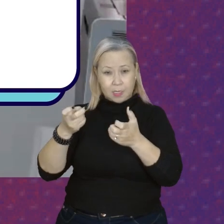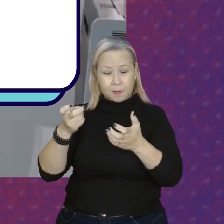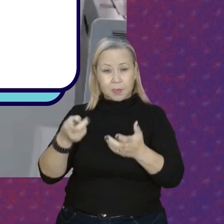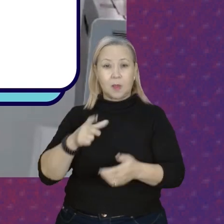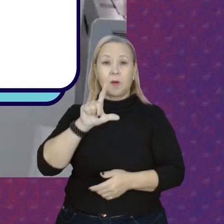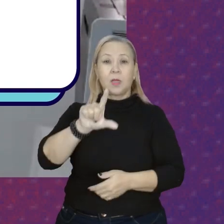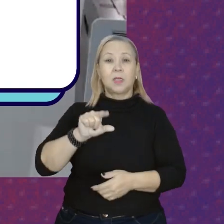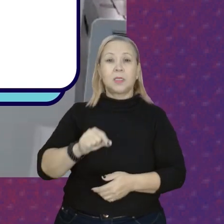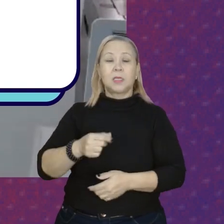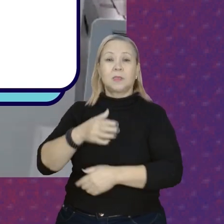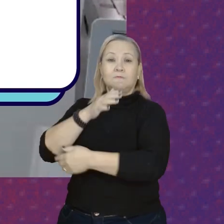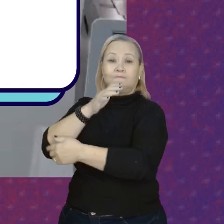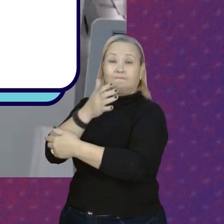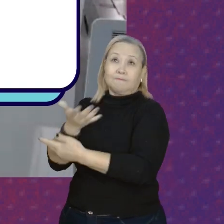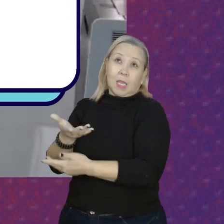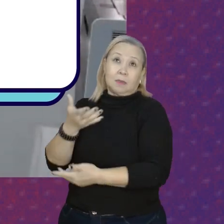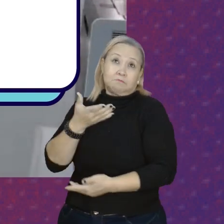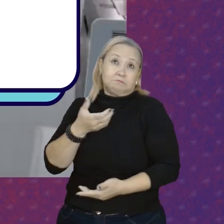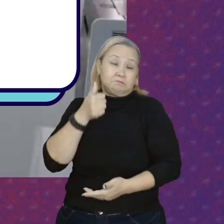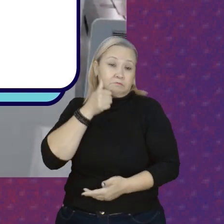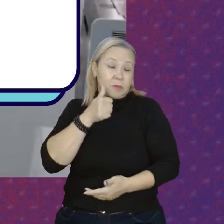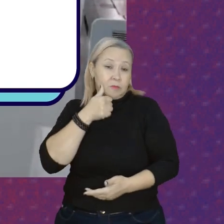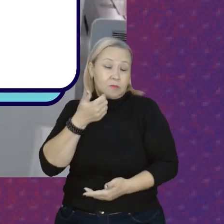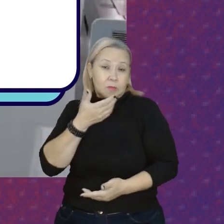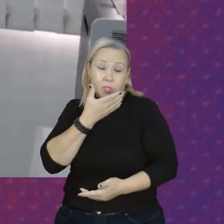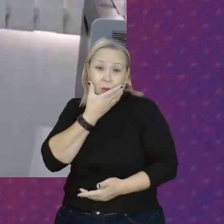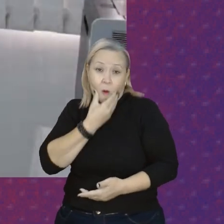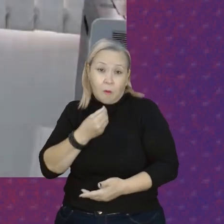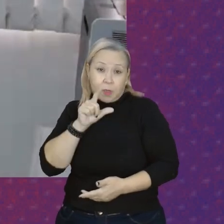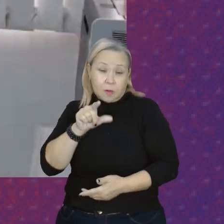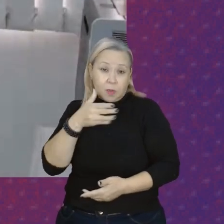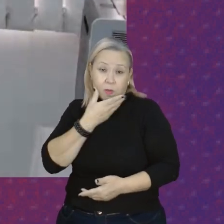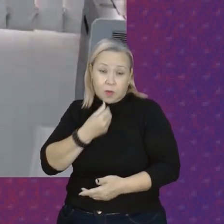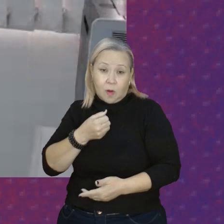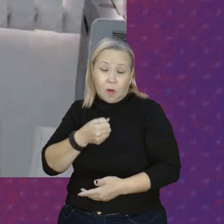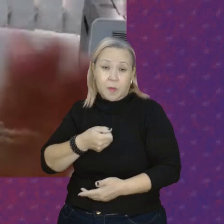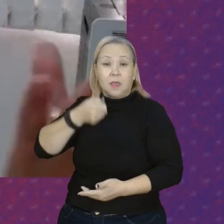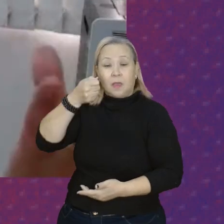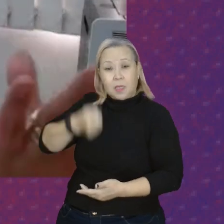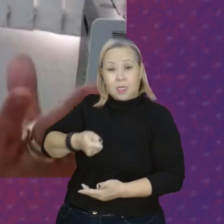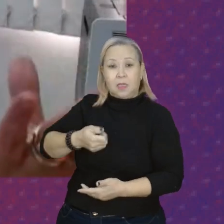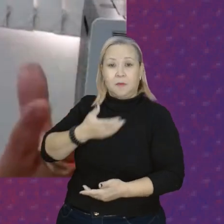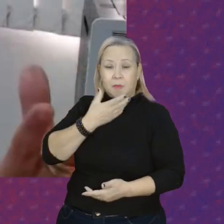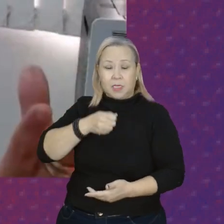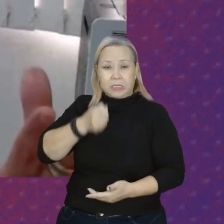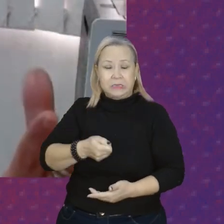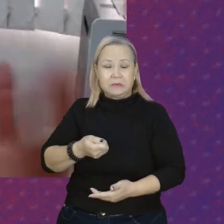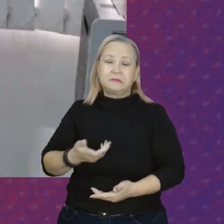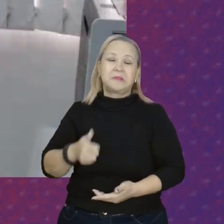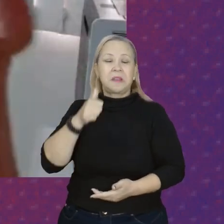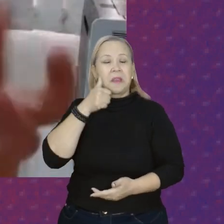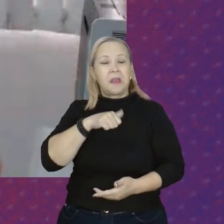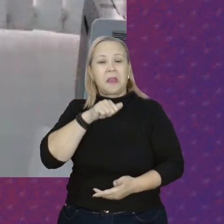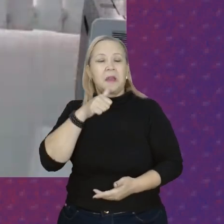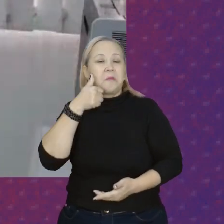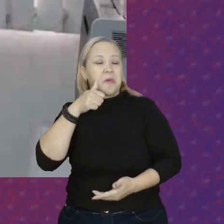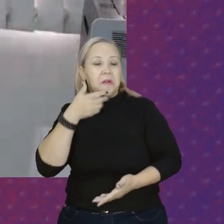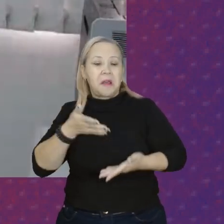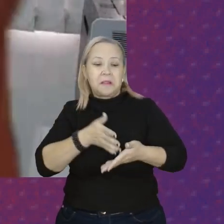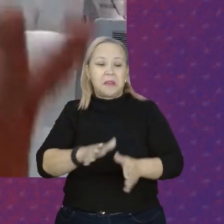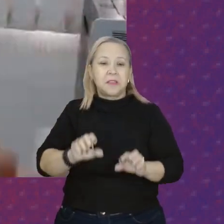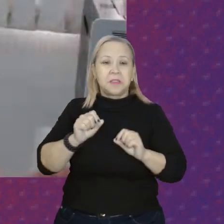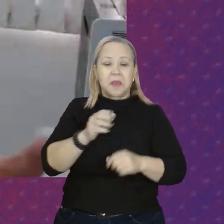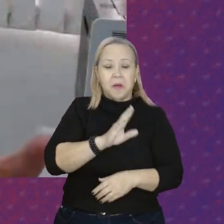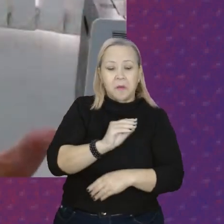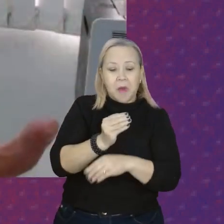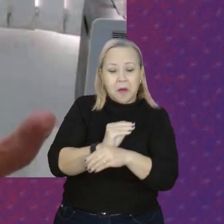sexista, machista, né, da nossa sociedade. Se a mulher já nasceu para cuidar das crianças, por que ela tem que estudar, por